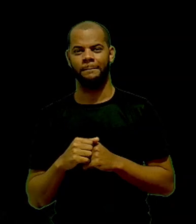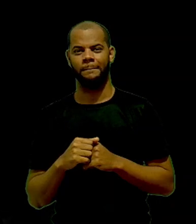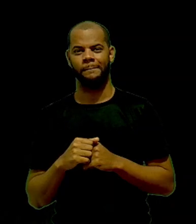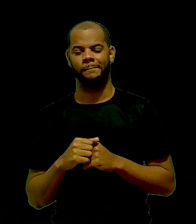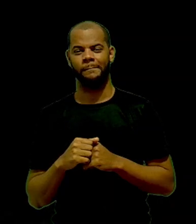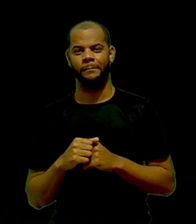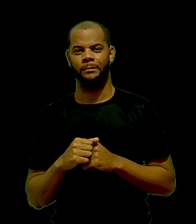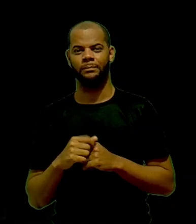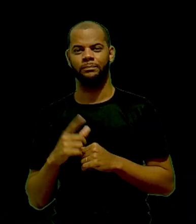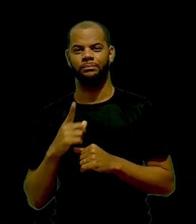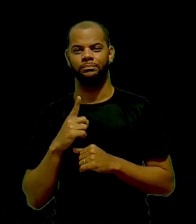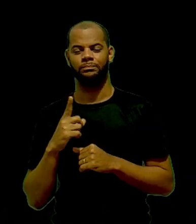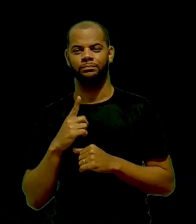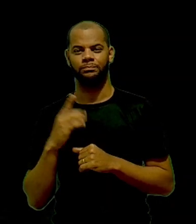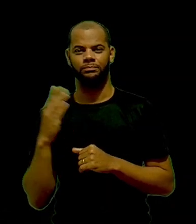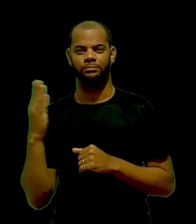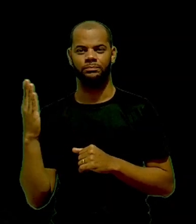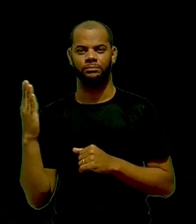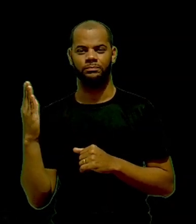Aqui nós temos